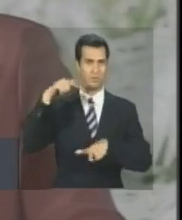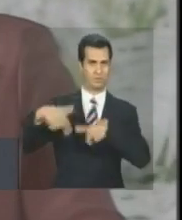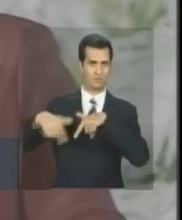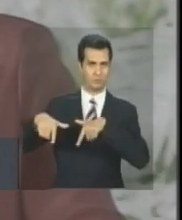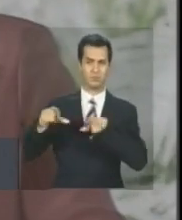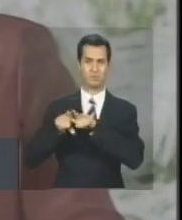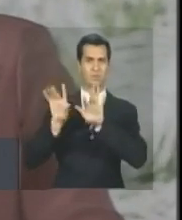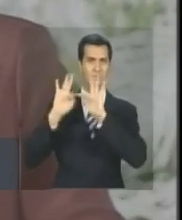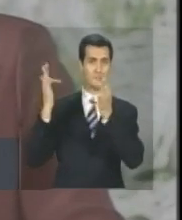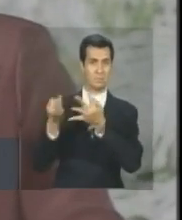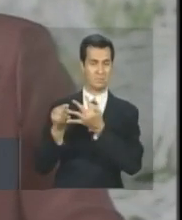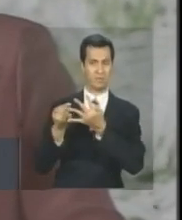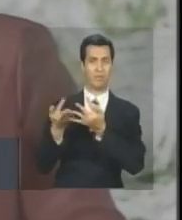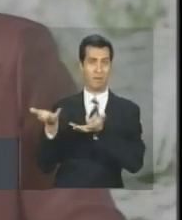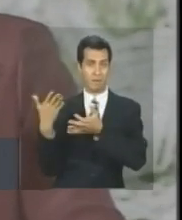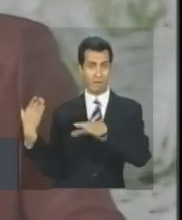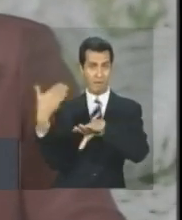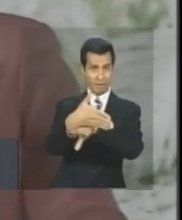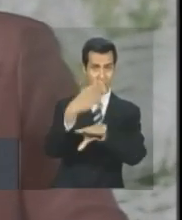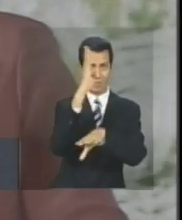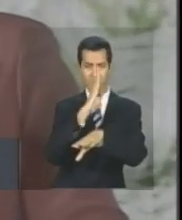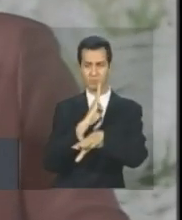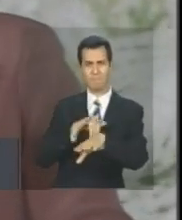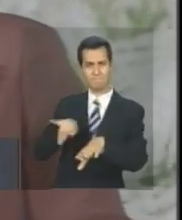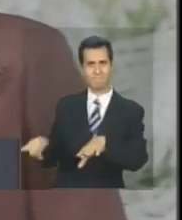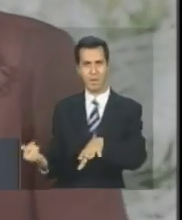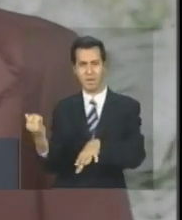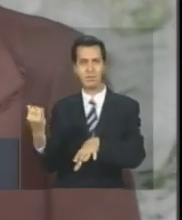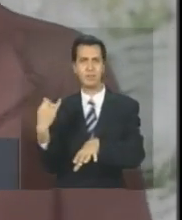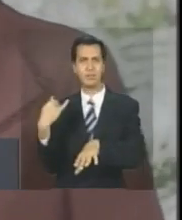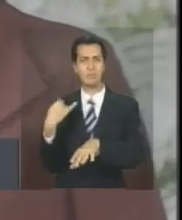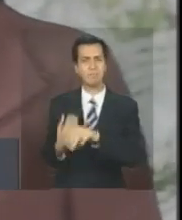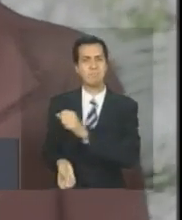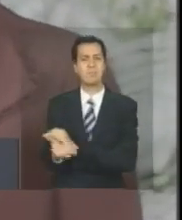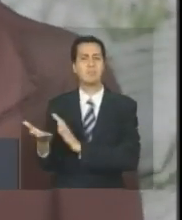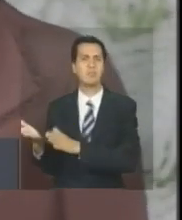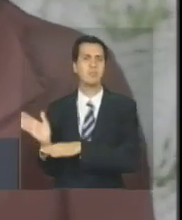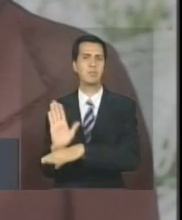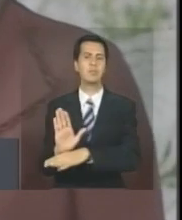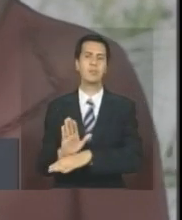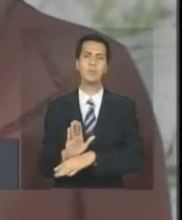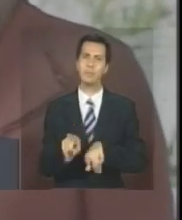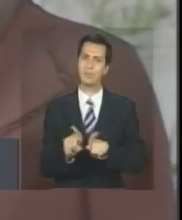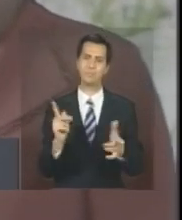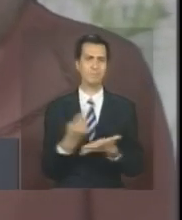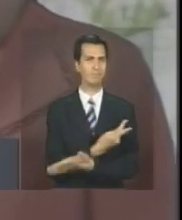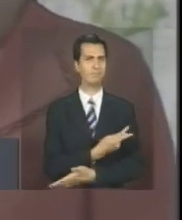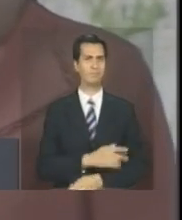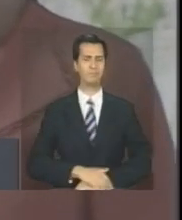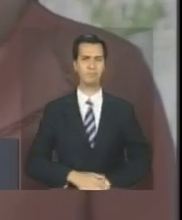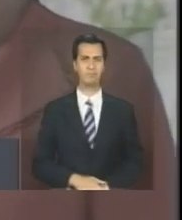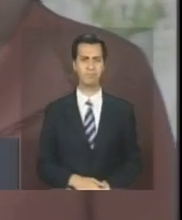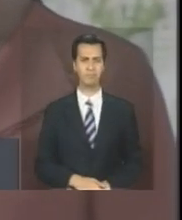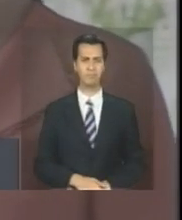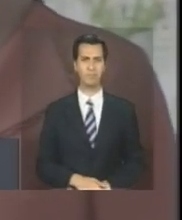suas famílias. Qui profitent de la vulnérabilité des travailleurs et de leurs familles, submetendo-nos no trajeto